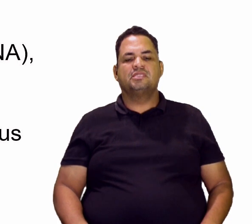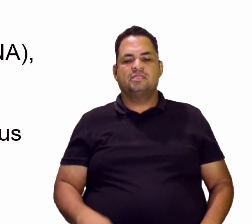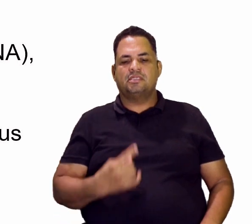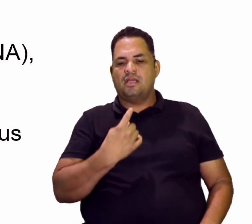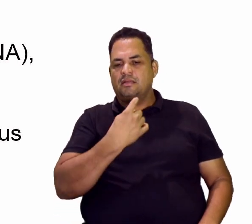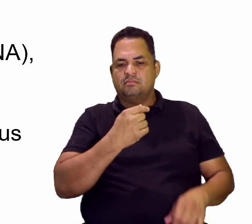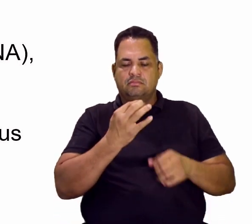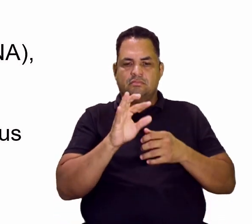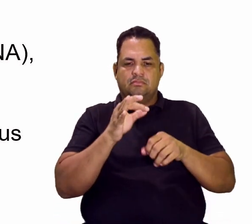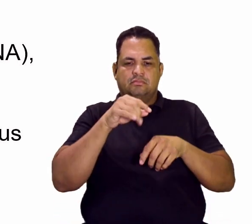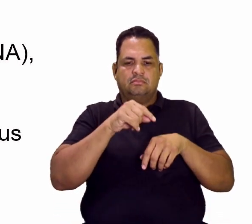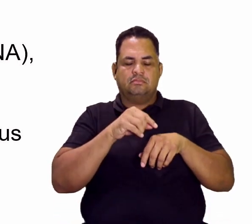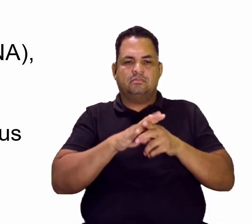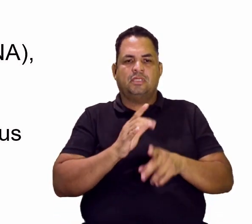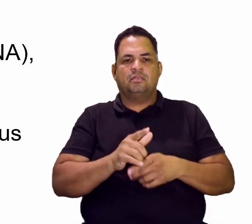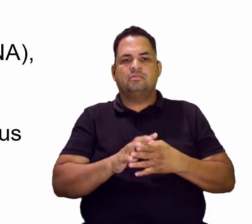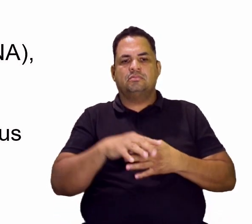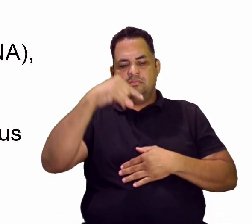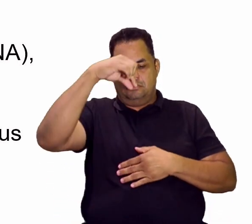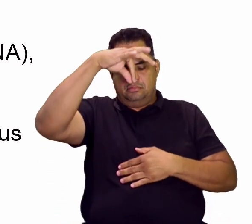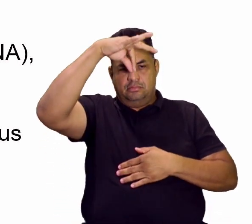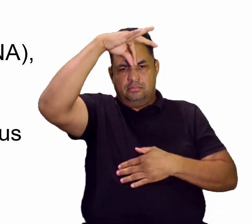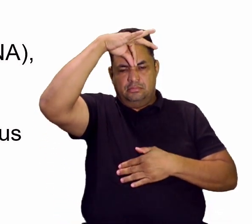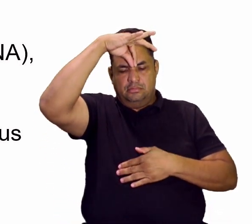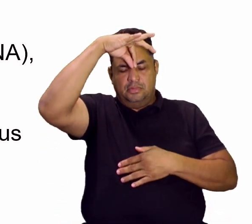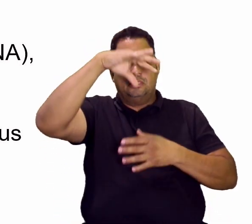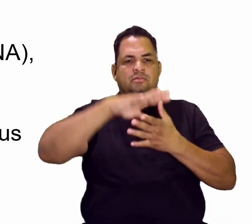herpes genital, que é provocada pelo